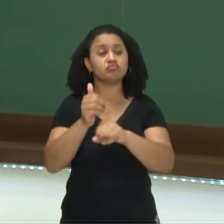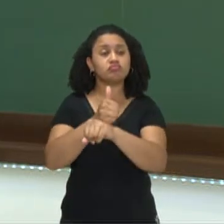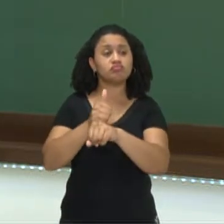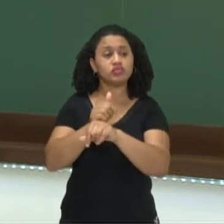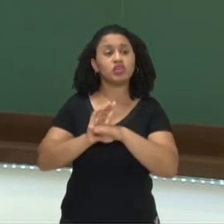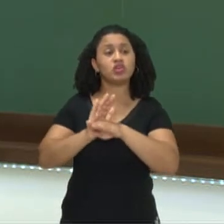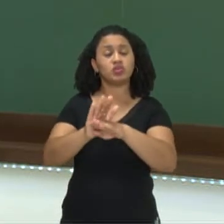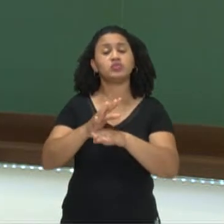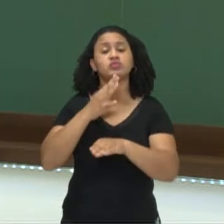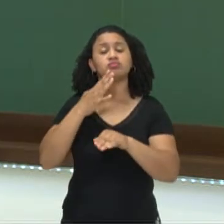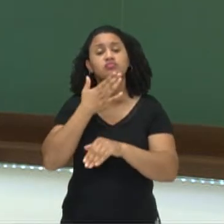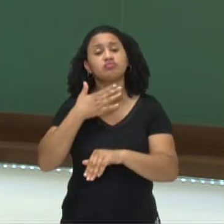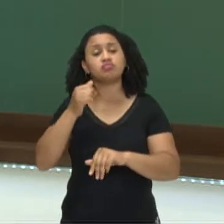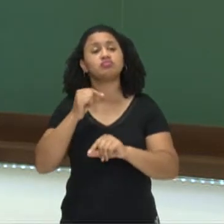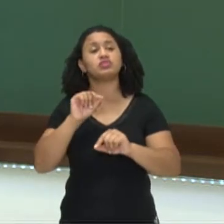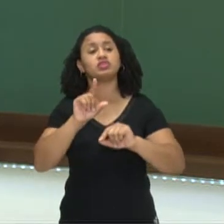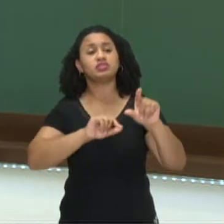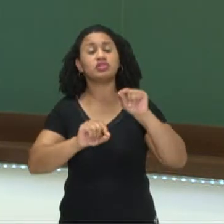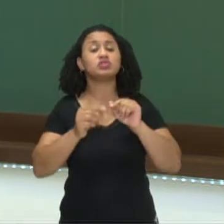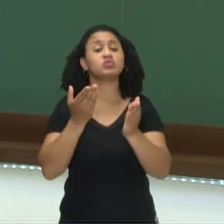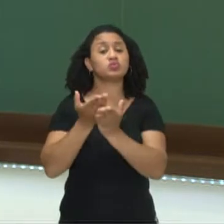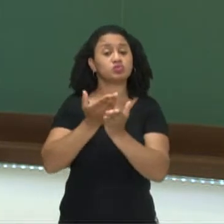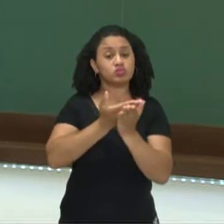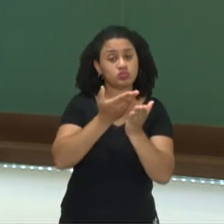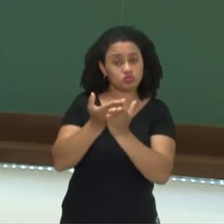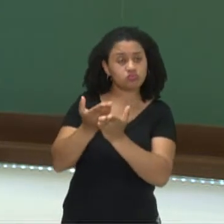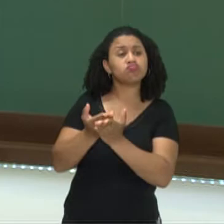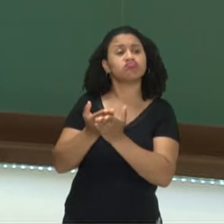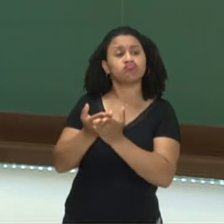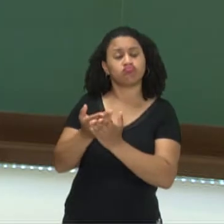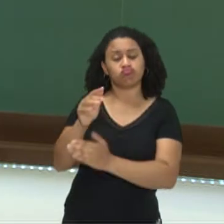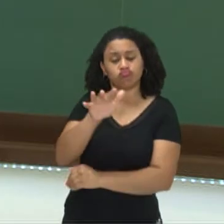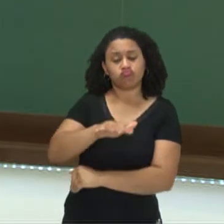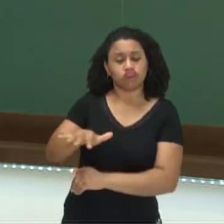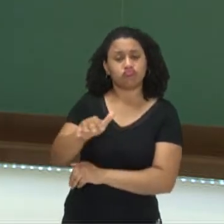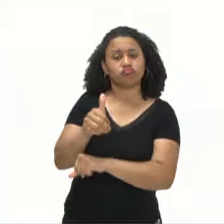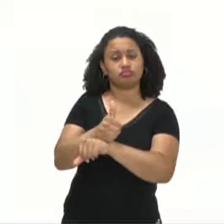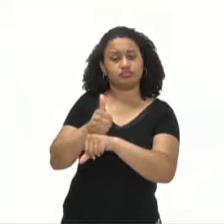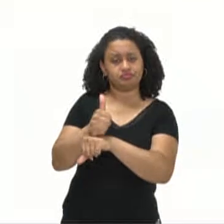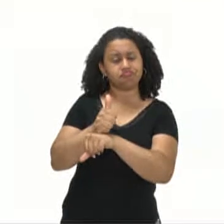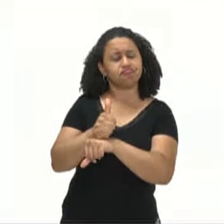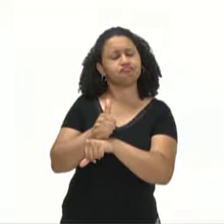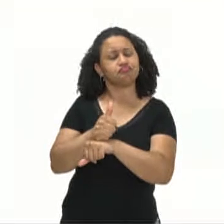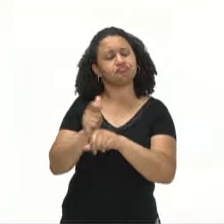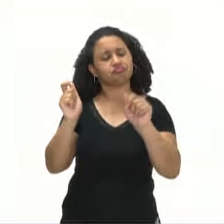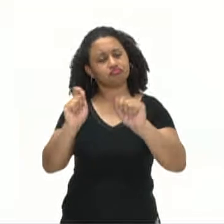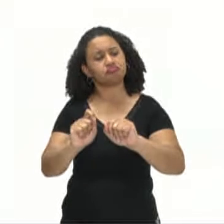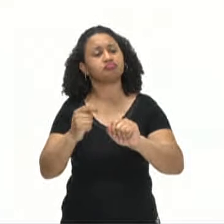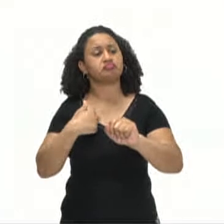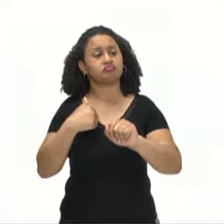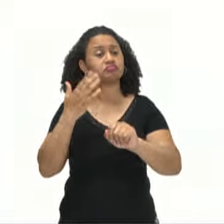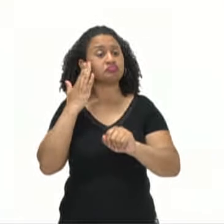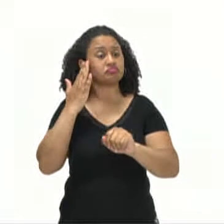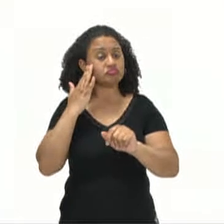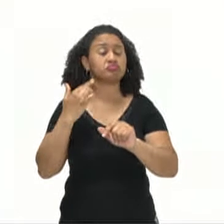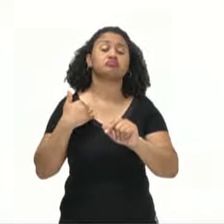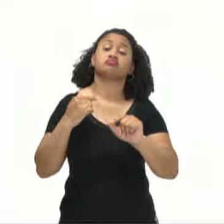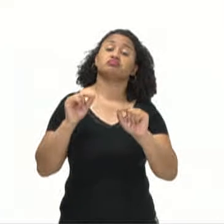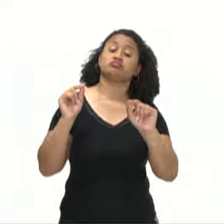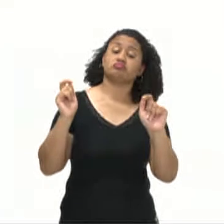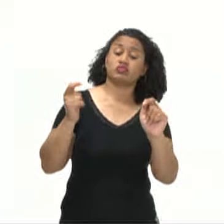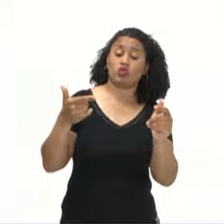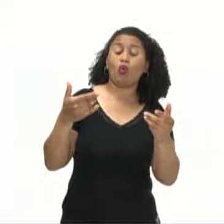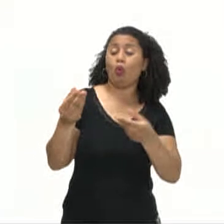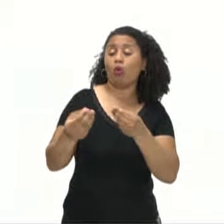ajudam a conhecer melhor as opções de estudos para uma área profissional. É possível se informar sobre as tendências